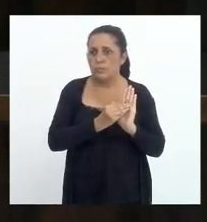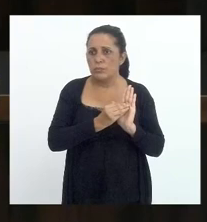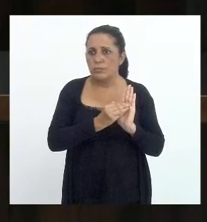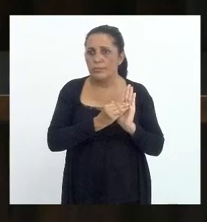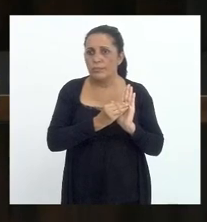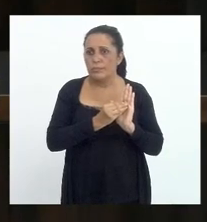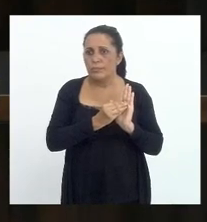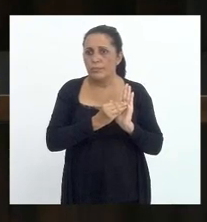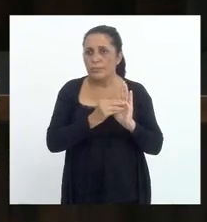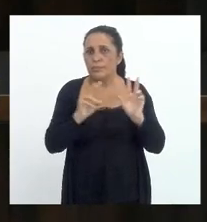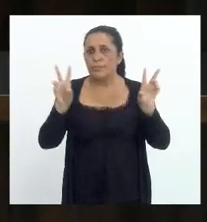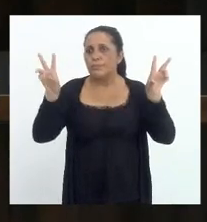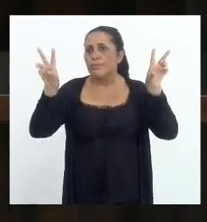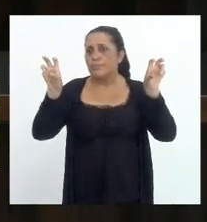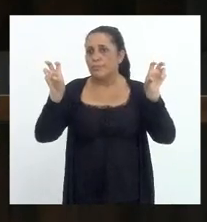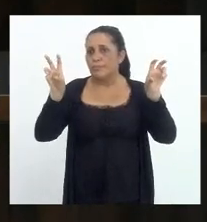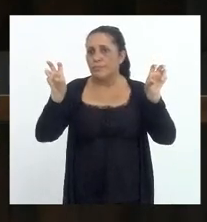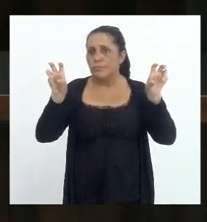a questão